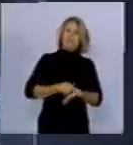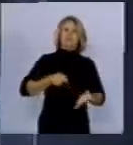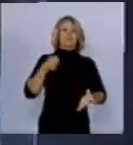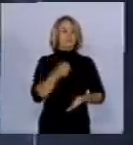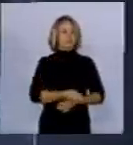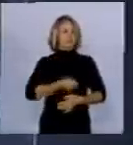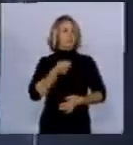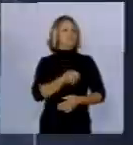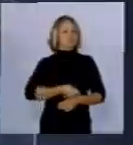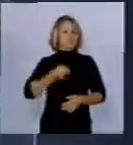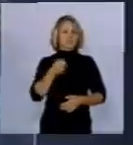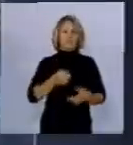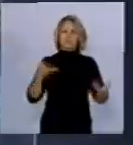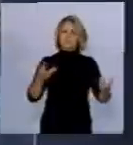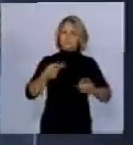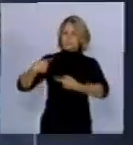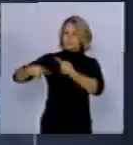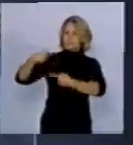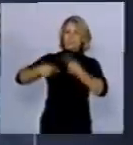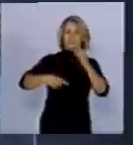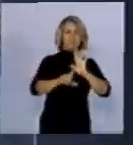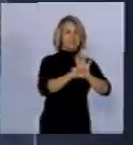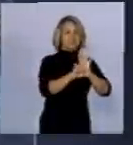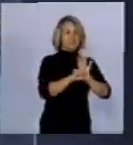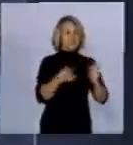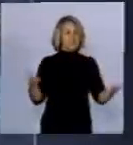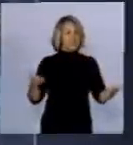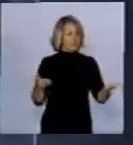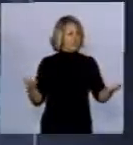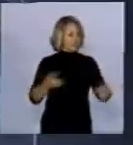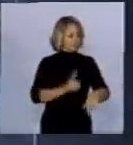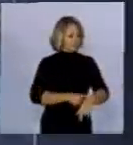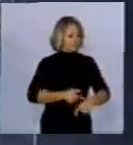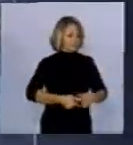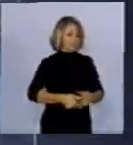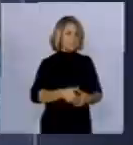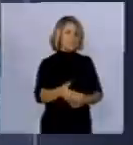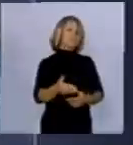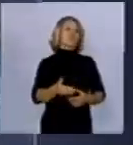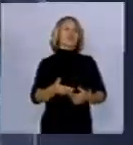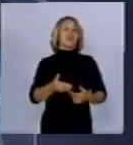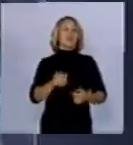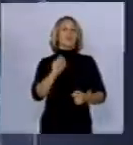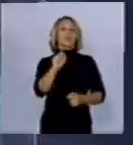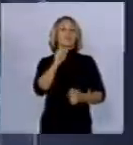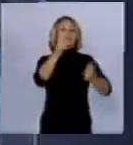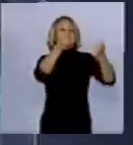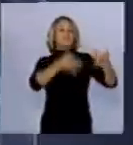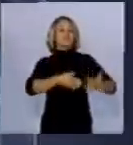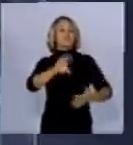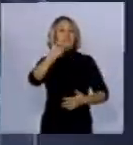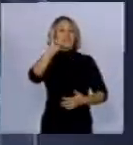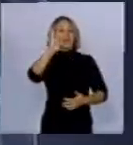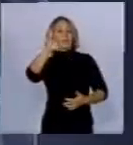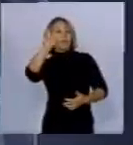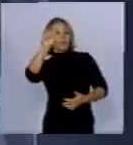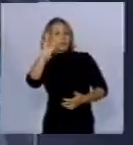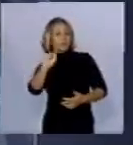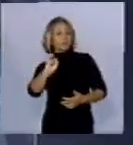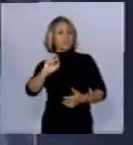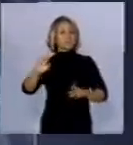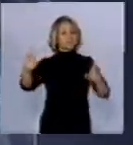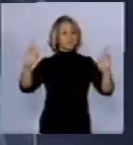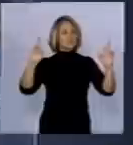eh em toda a discussão da Lei e agora nesse momento que é o de que as cotas representam uma reserva de